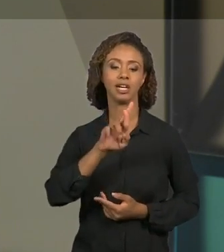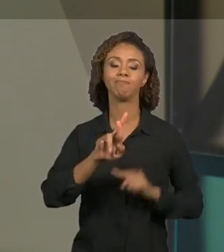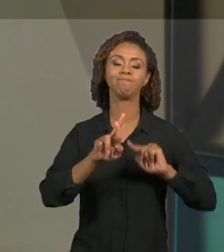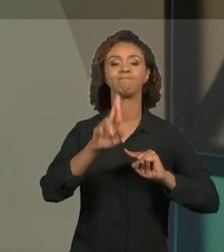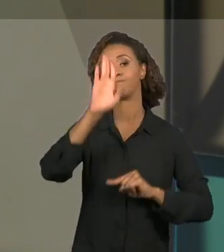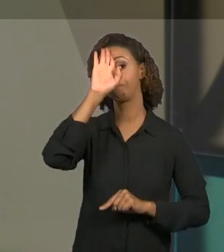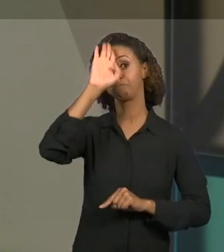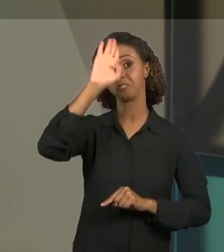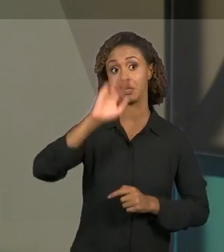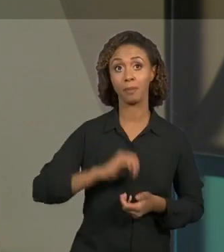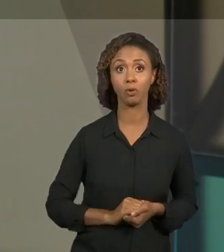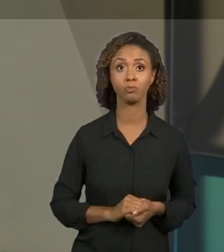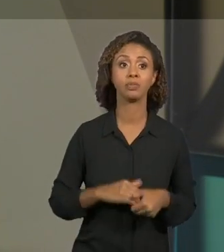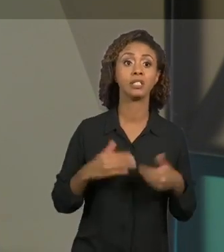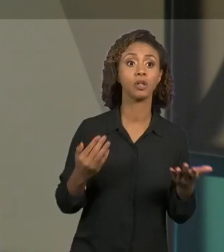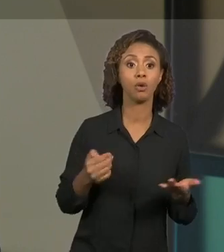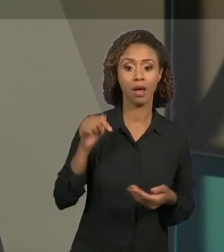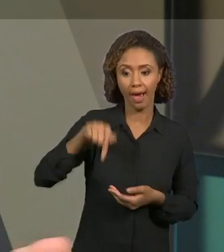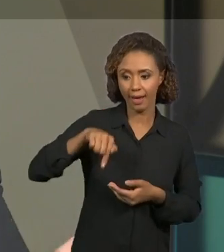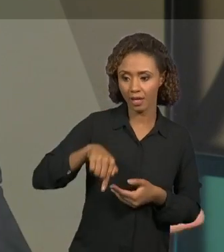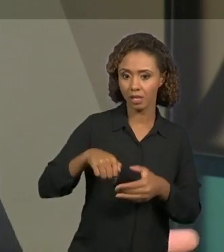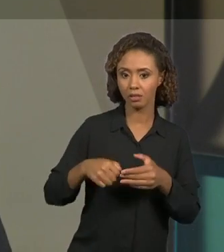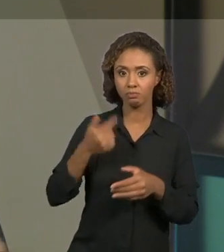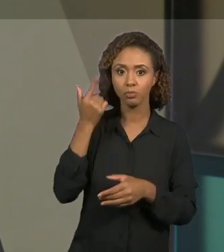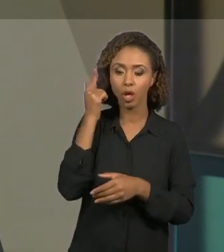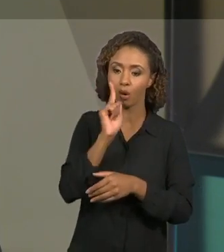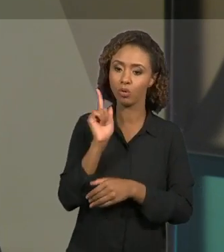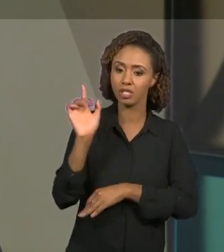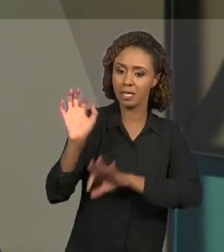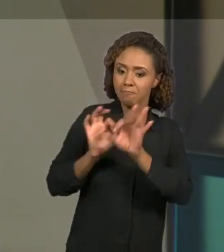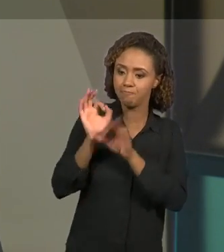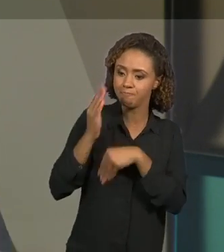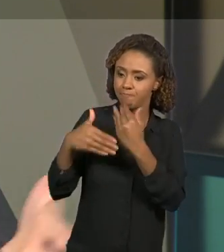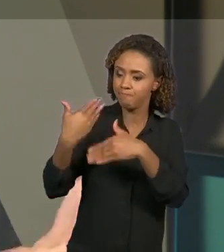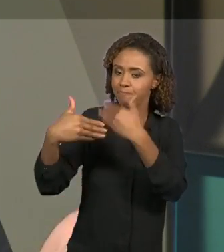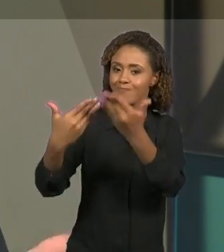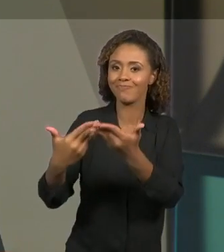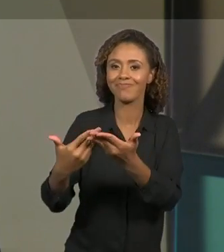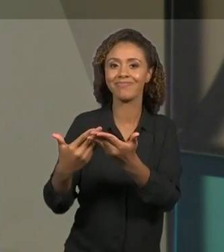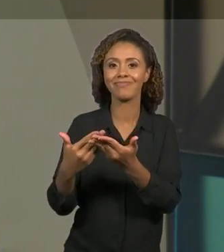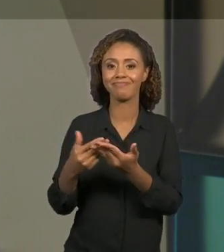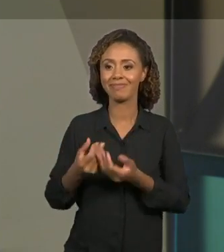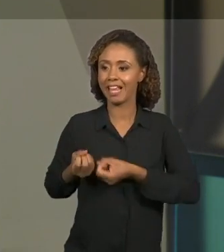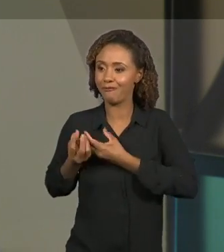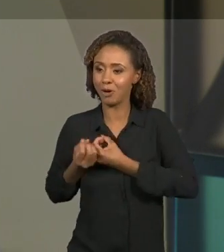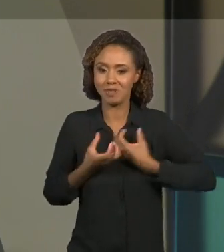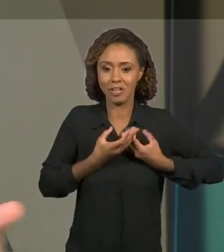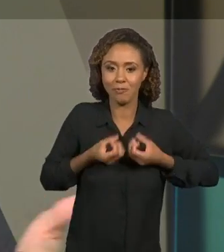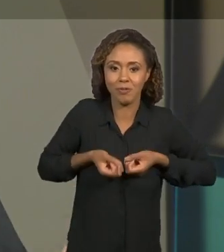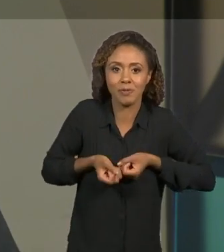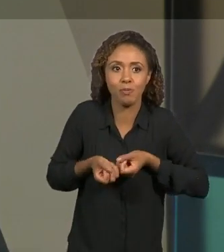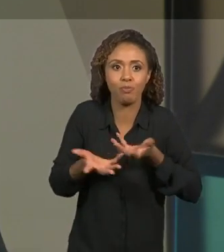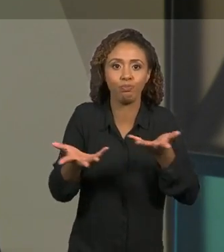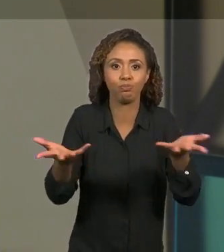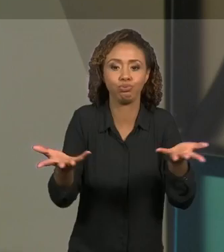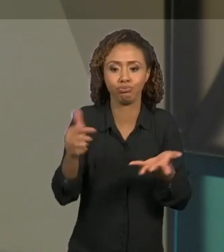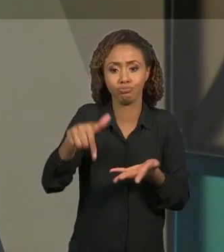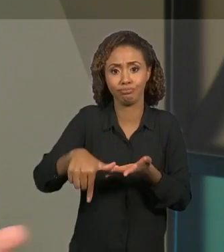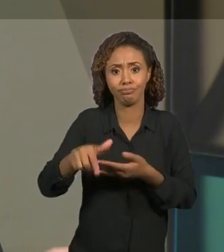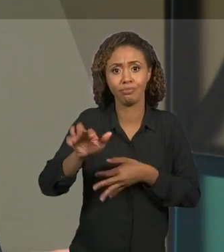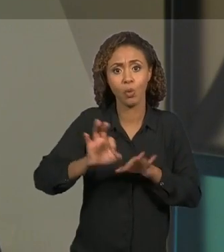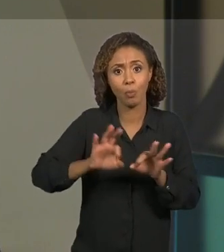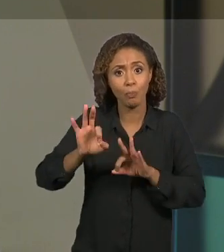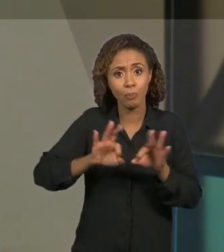desenvolver uma iniciativa como essa a gente tem esse compartilhamento de informação ao próprio